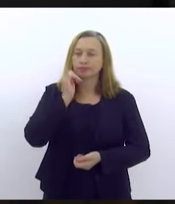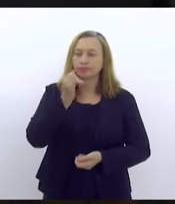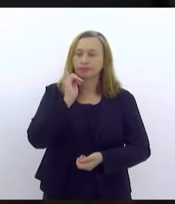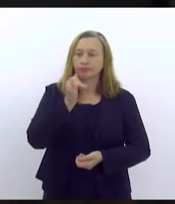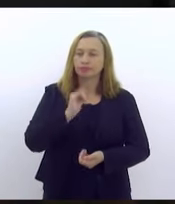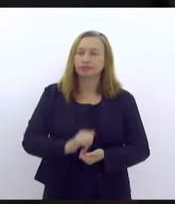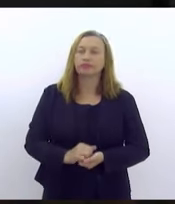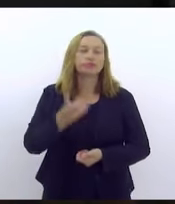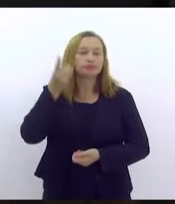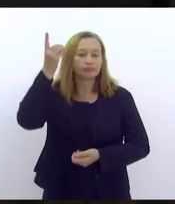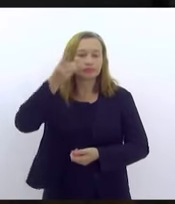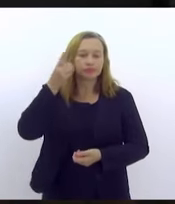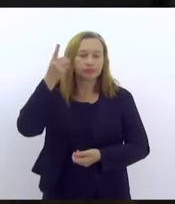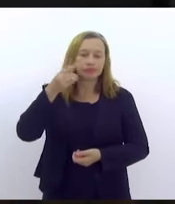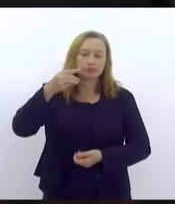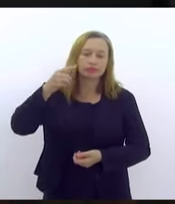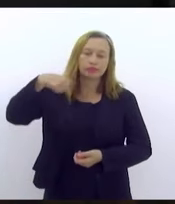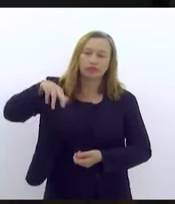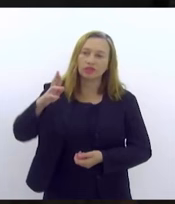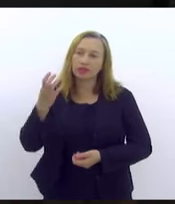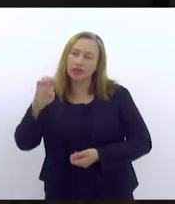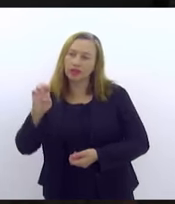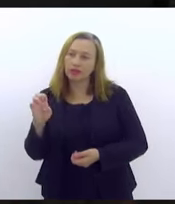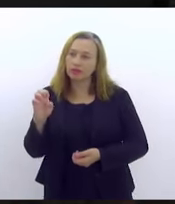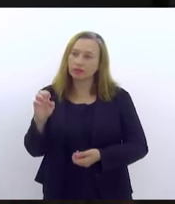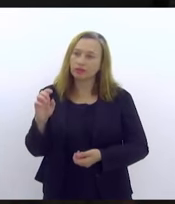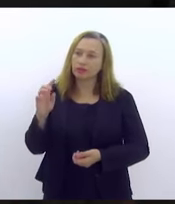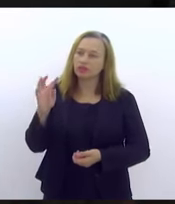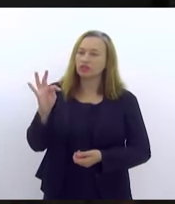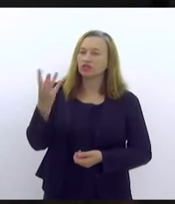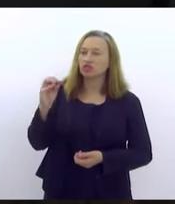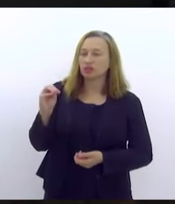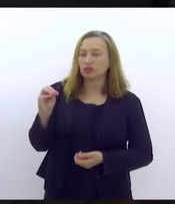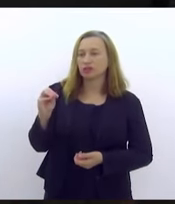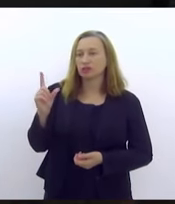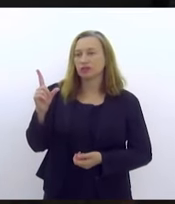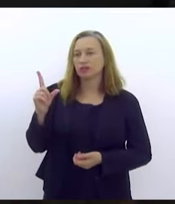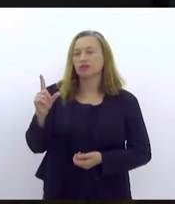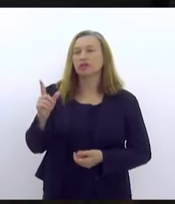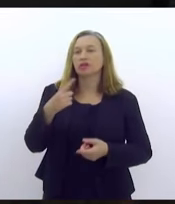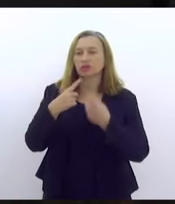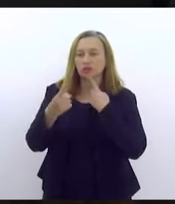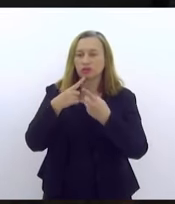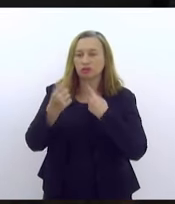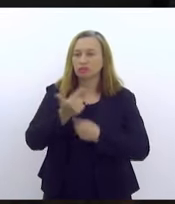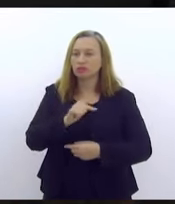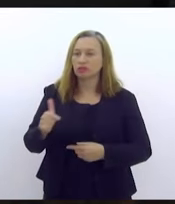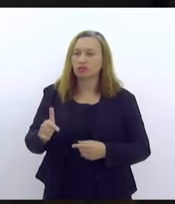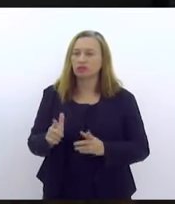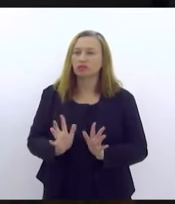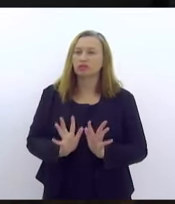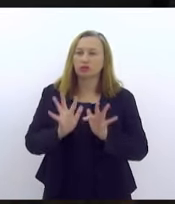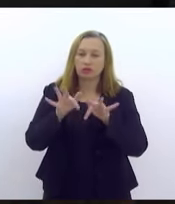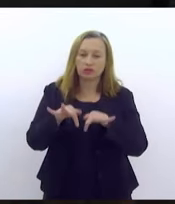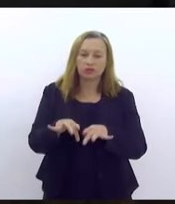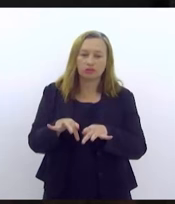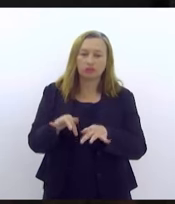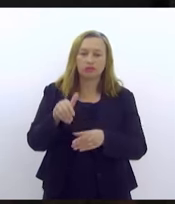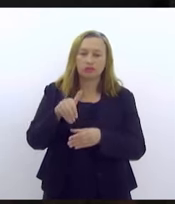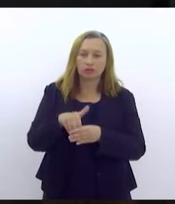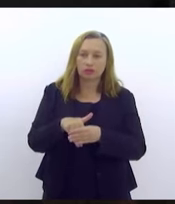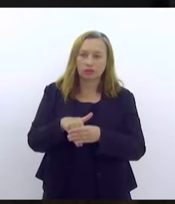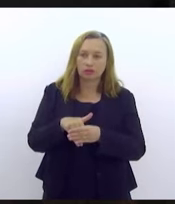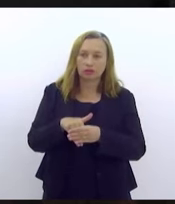Relatores, deputados Guilherme de Laroli e Thiago Galhaço. Em discussão, não havendo quem queira discutir, encerrada